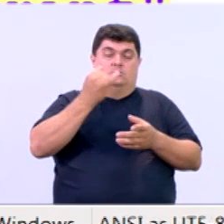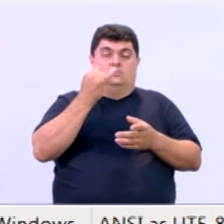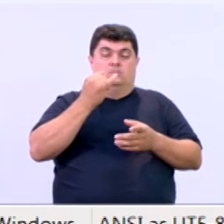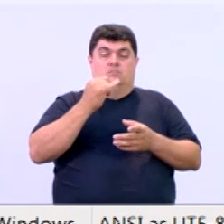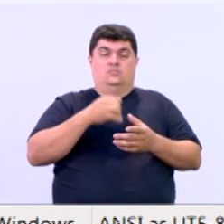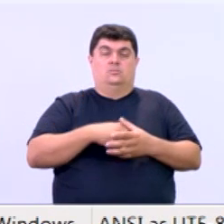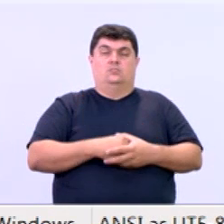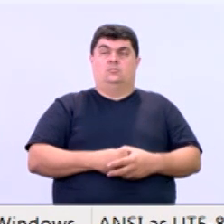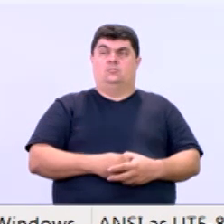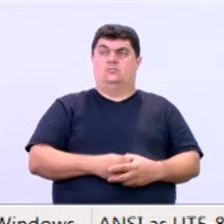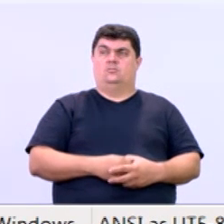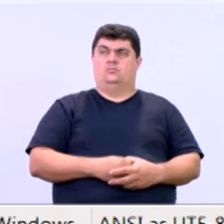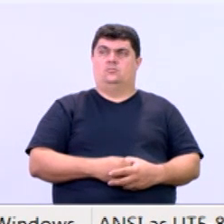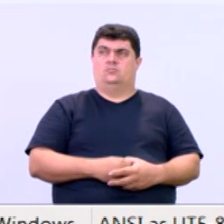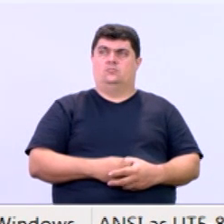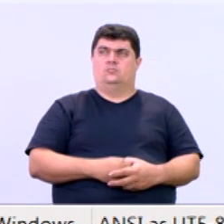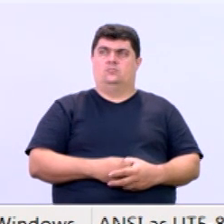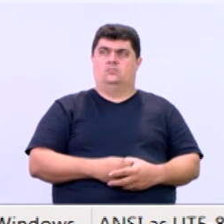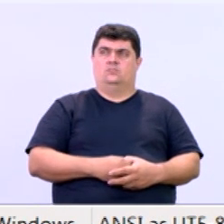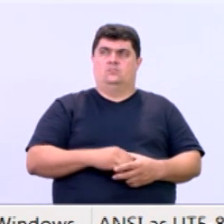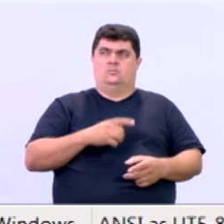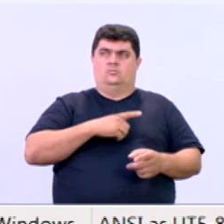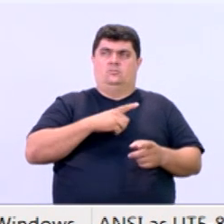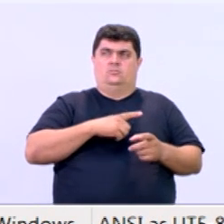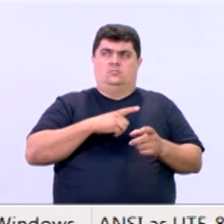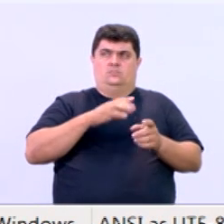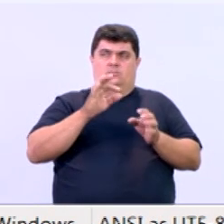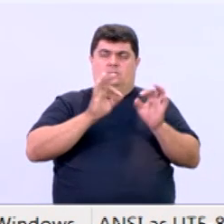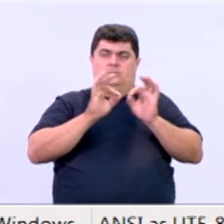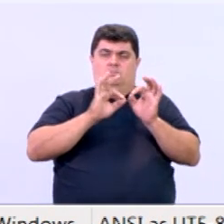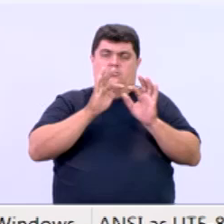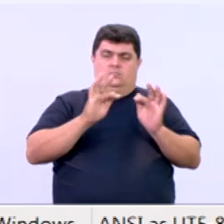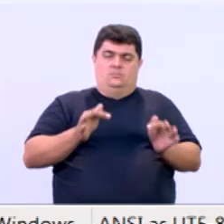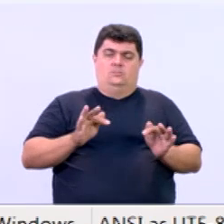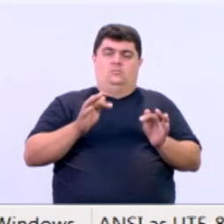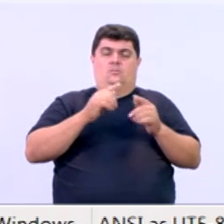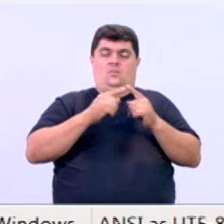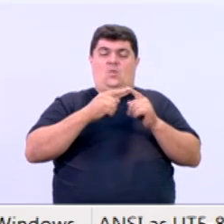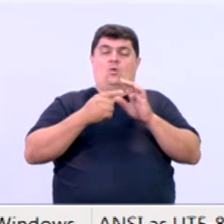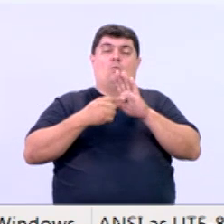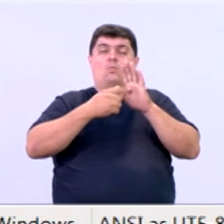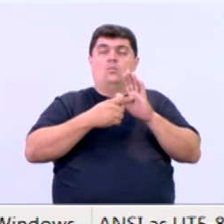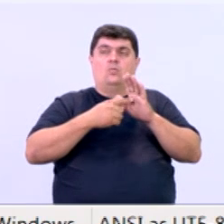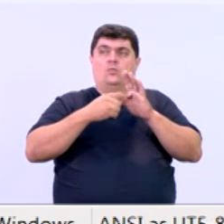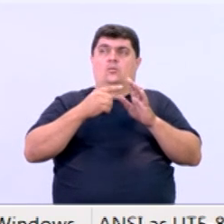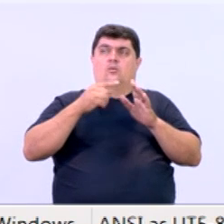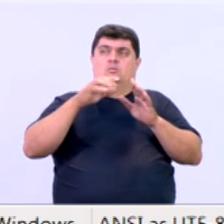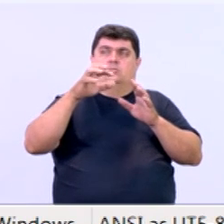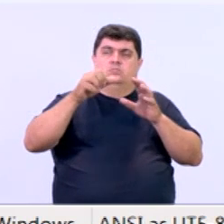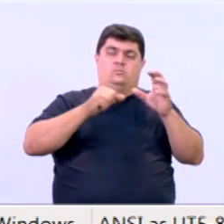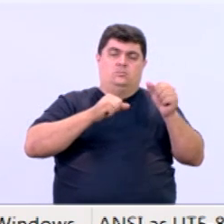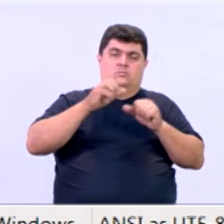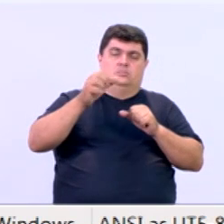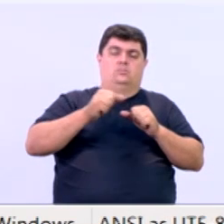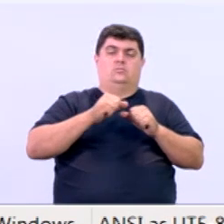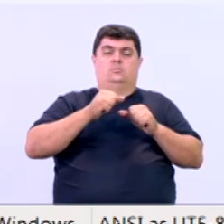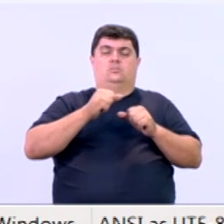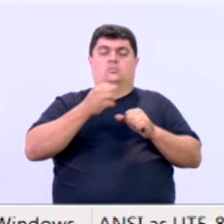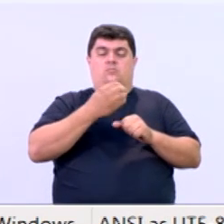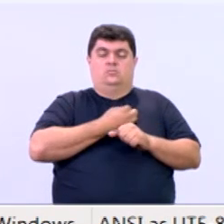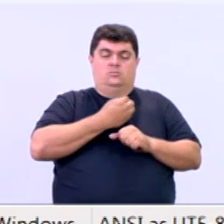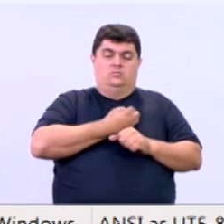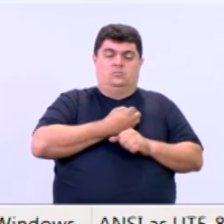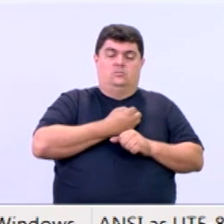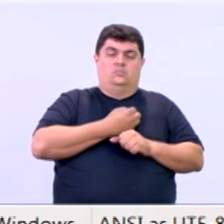tá aqui o nosso JavaScript, que é simplesmente para mostrar como que pega o valor do atributo.